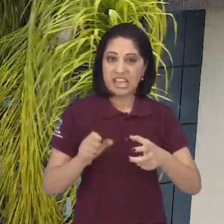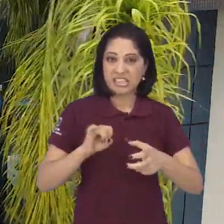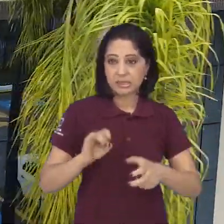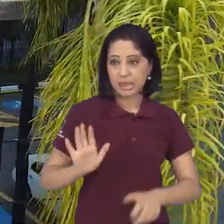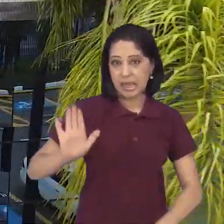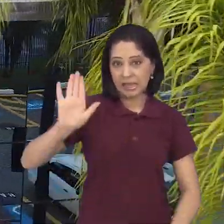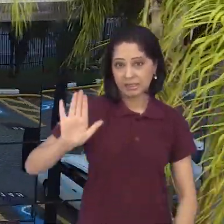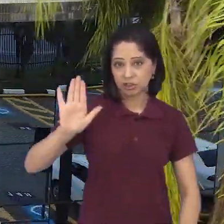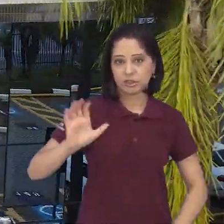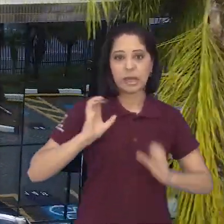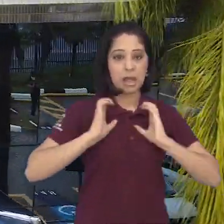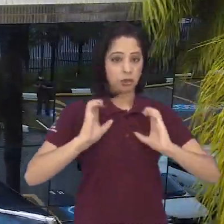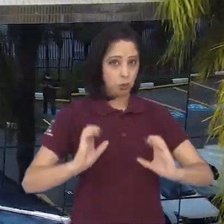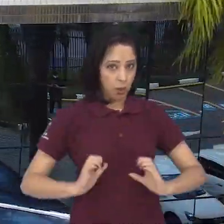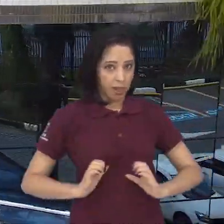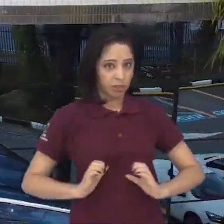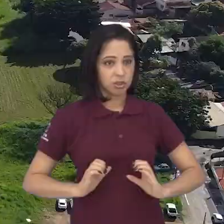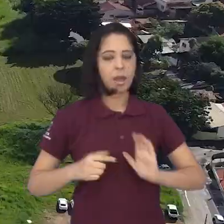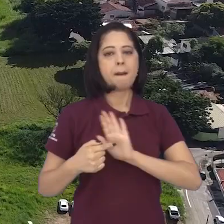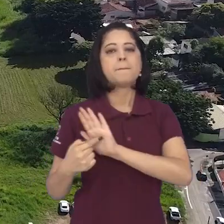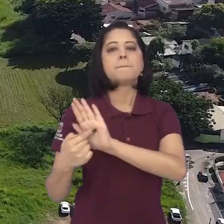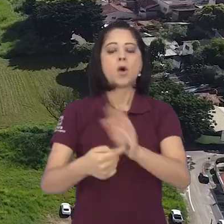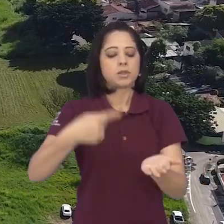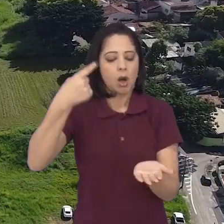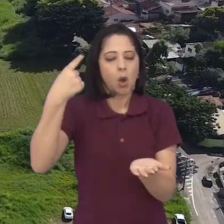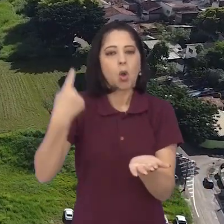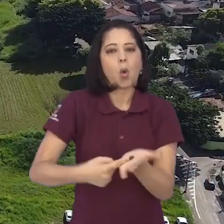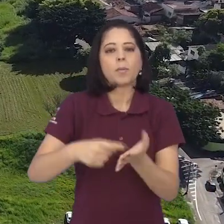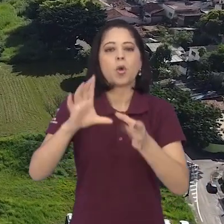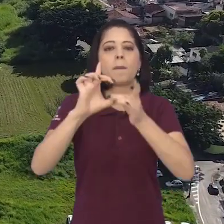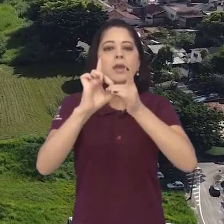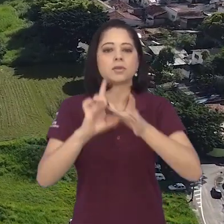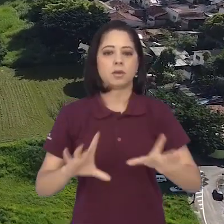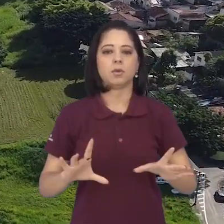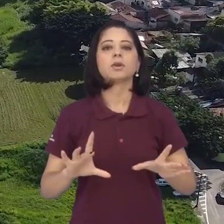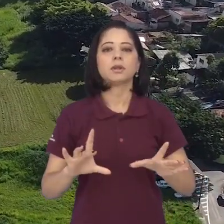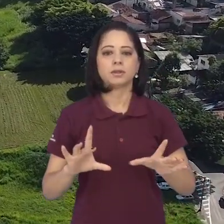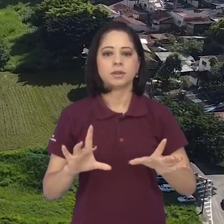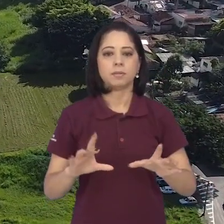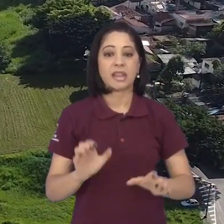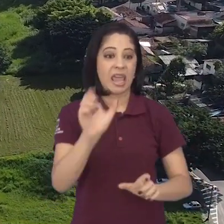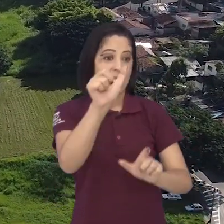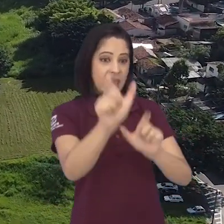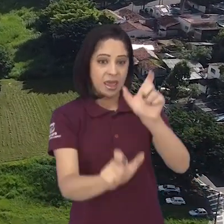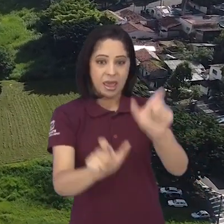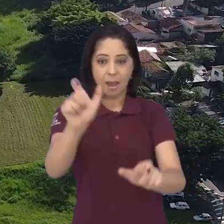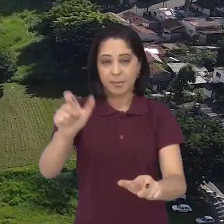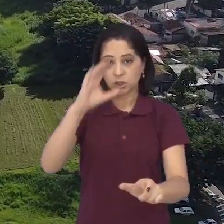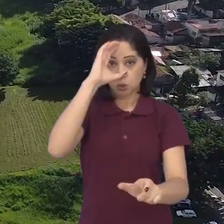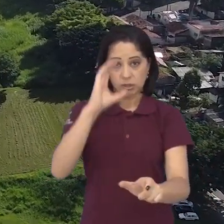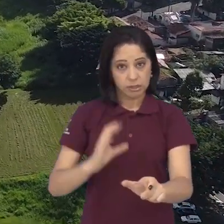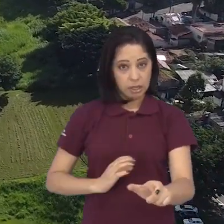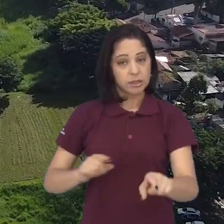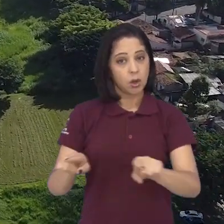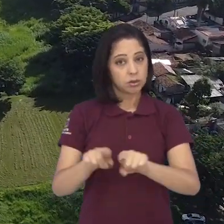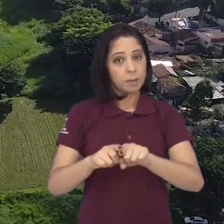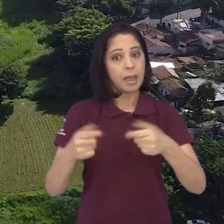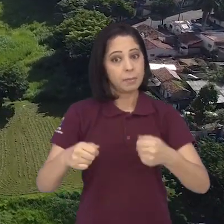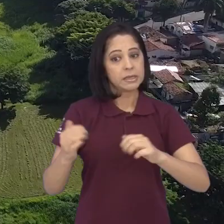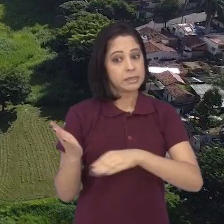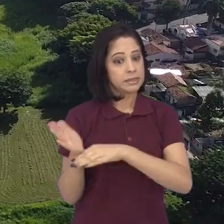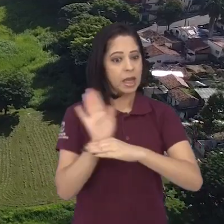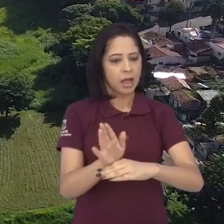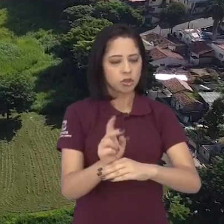os candidatos que agem com ética demonstram um compromisso com a democracia e o cidadão também